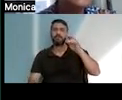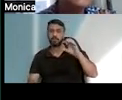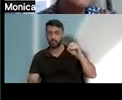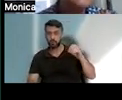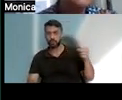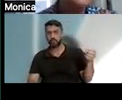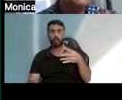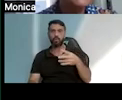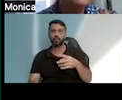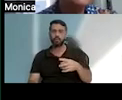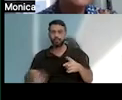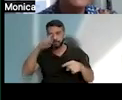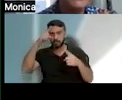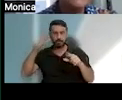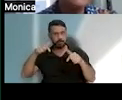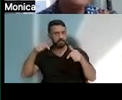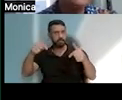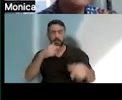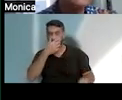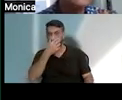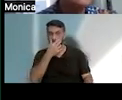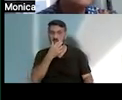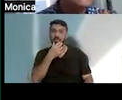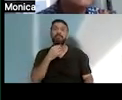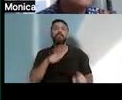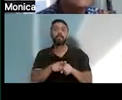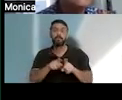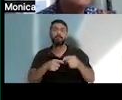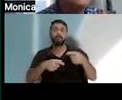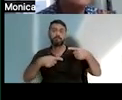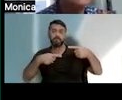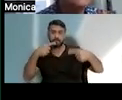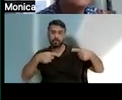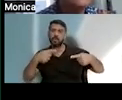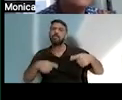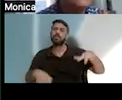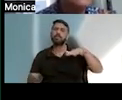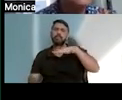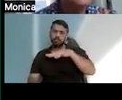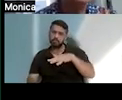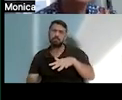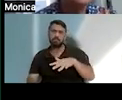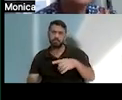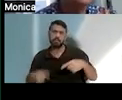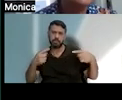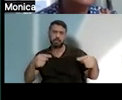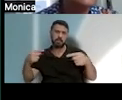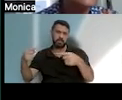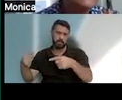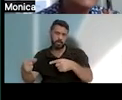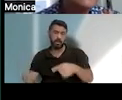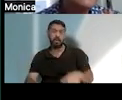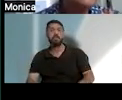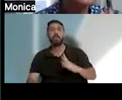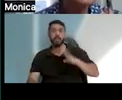meio ambiente, os alunos podem competir em diferentes áreas, por exemplo, criando alguma